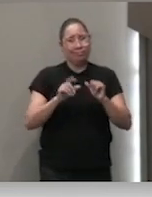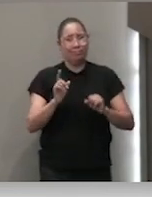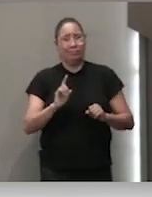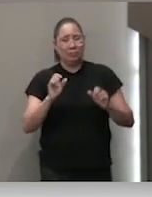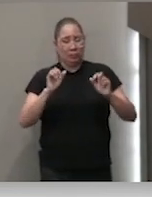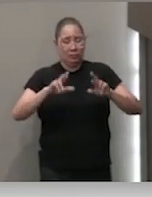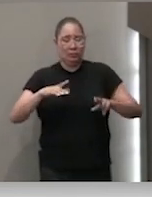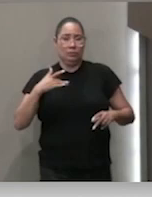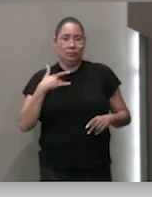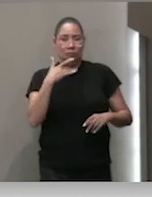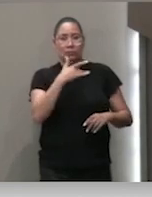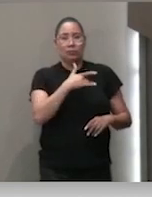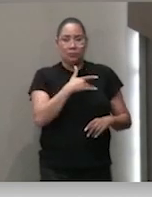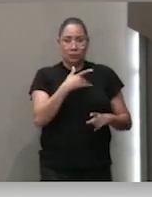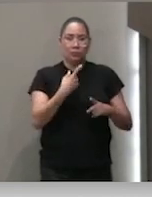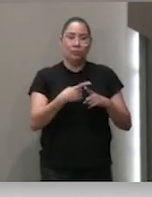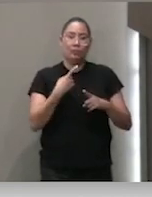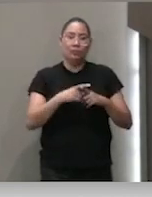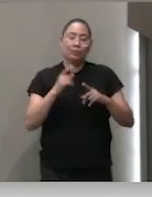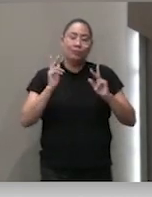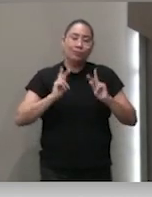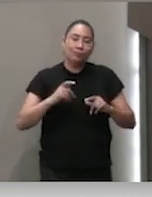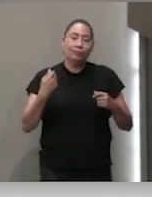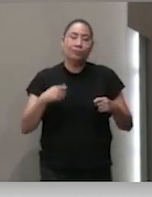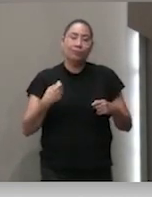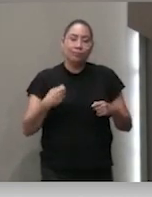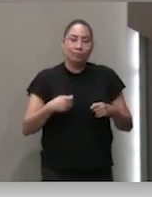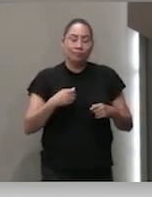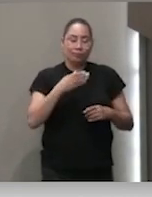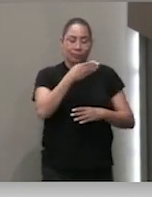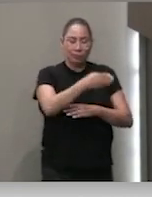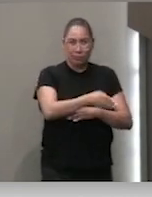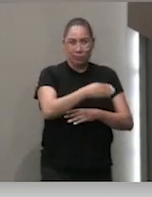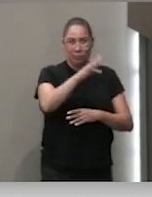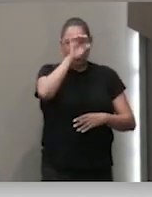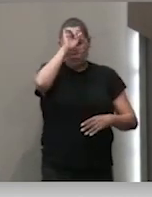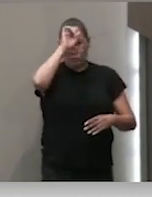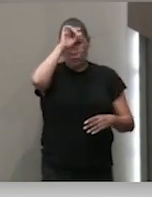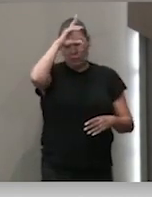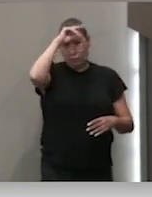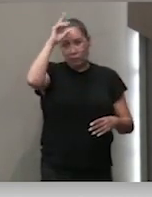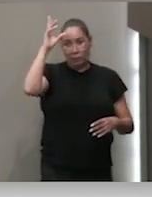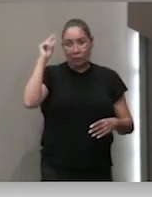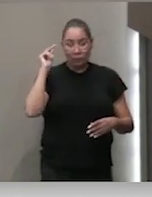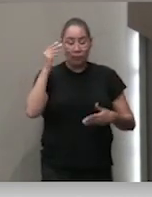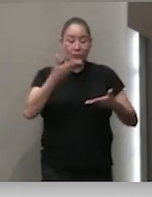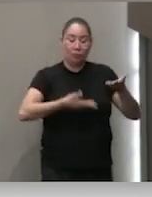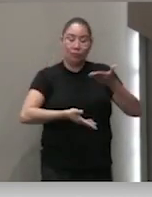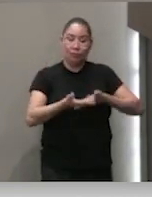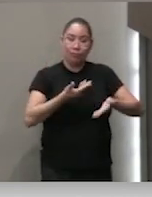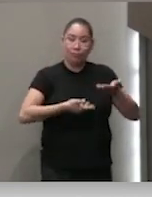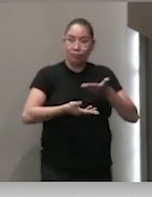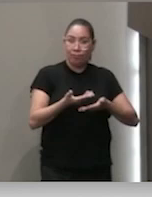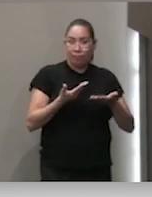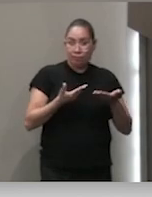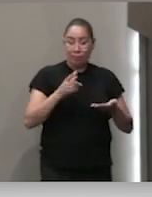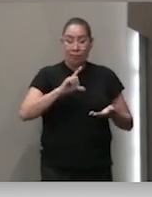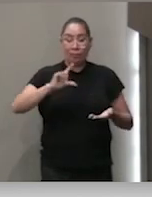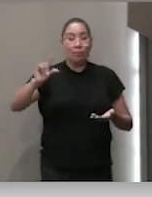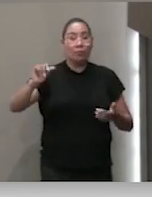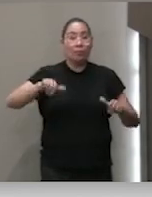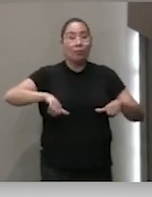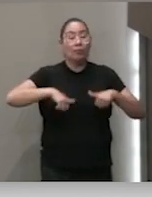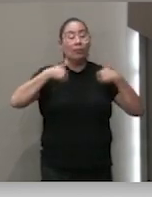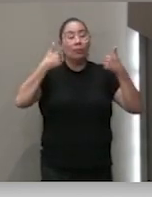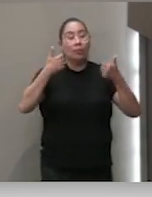saúde. A área da saúde, as pessoas têm que procurar um hospital municipal para serem tratadas, para saírem de lá